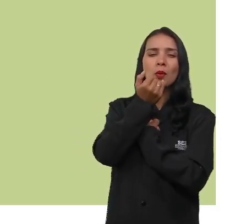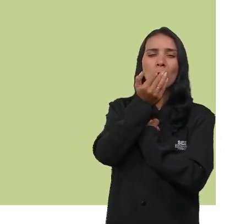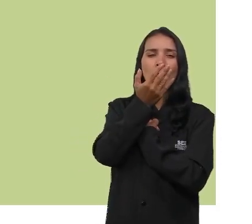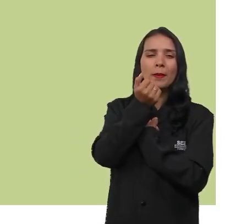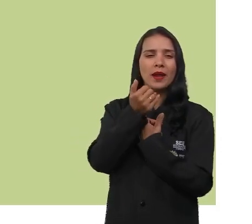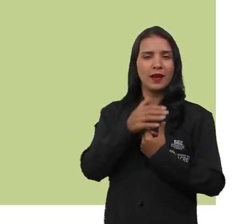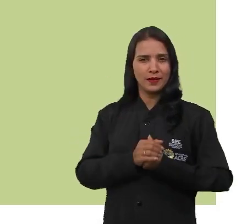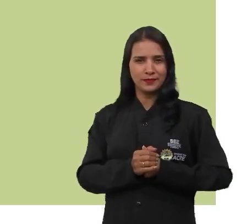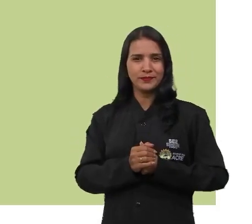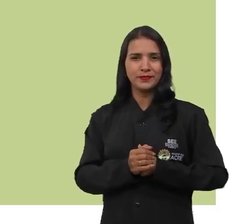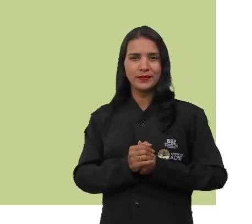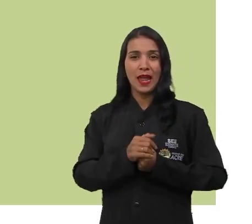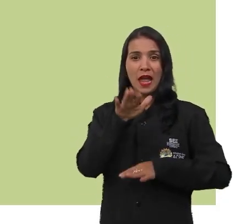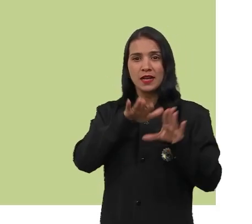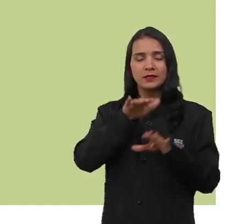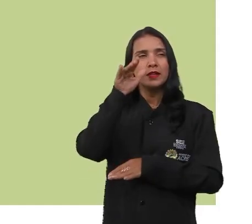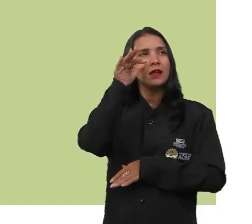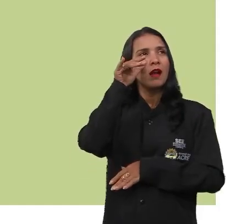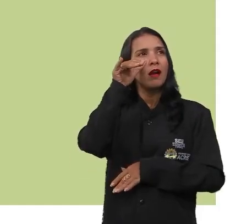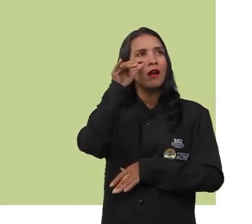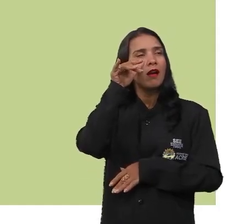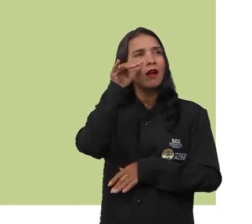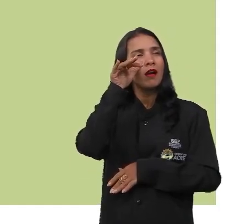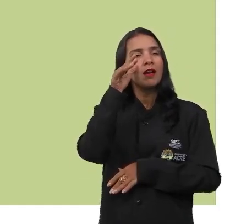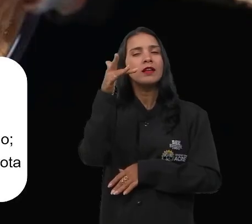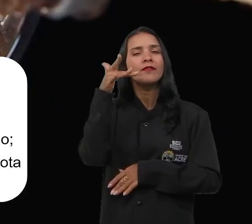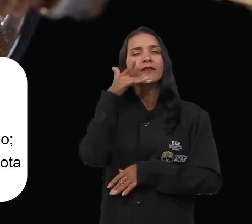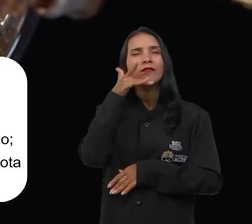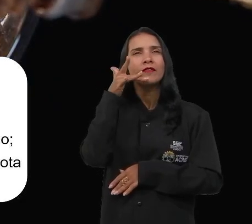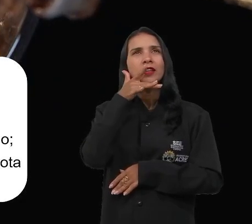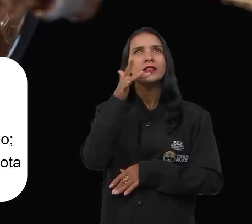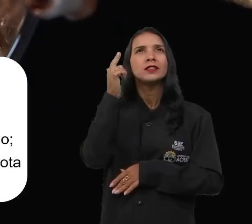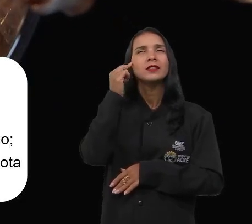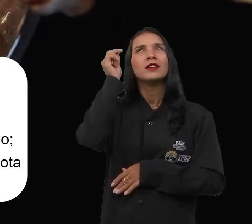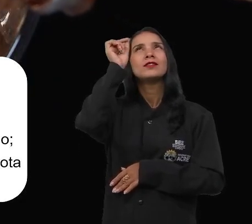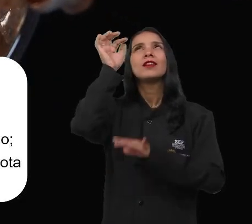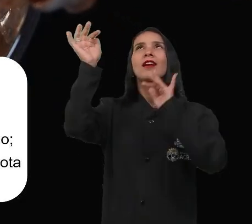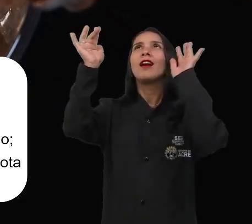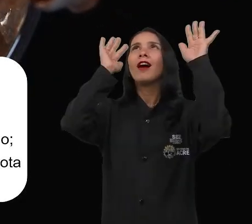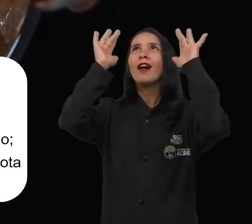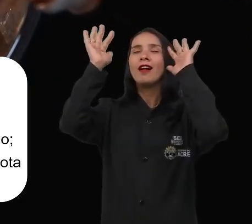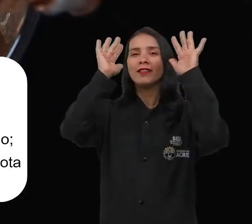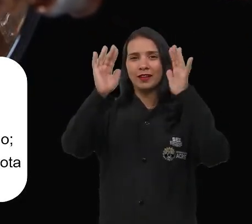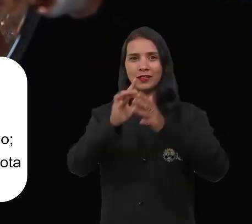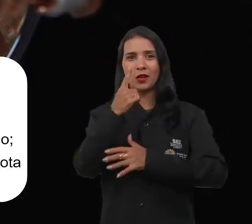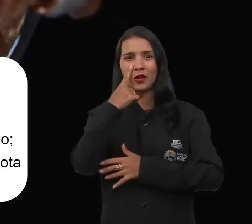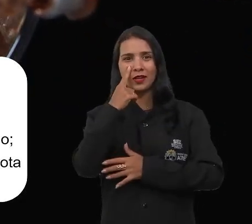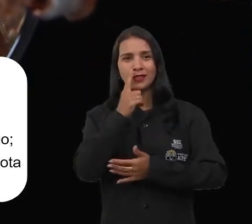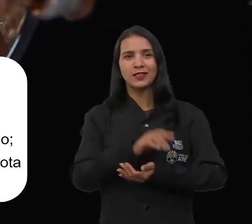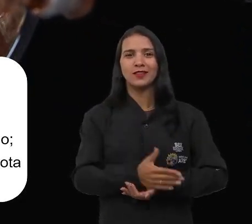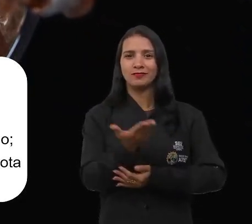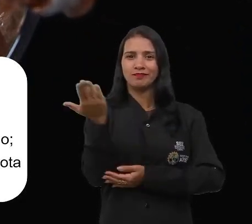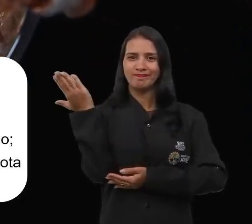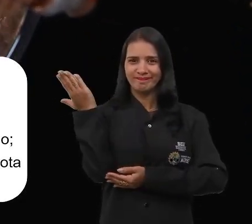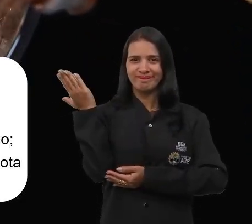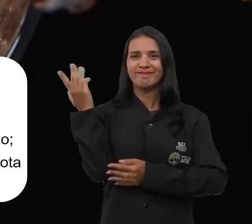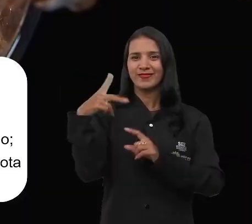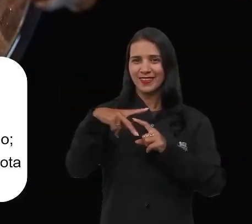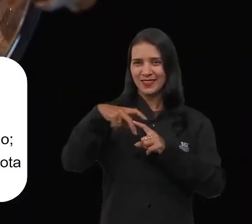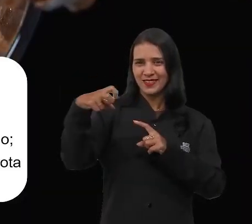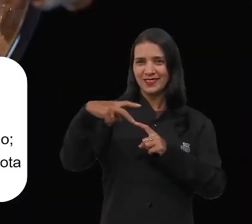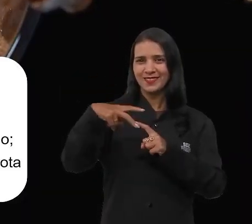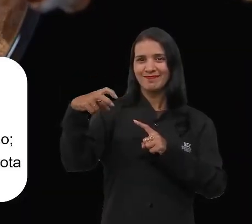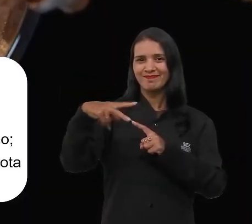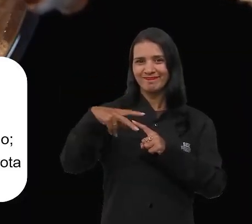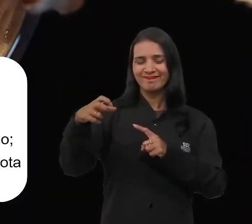ali hipnotizado ali com o seu sabor, tá, gente? Então, vamos começar com ele, o refrigerante.